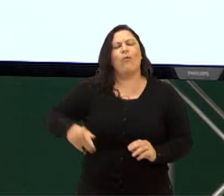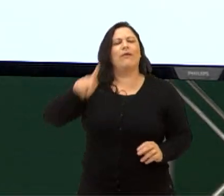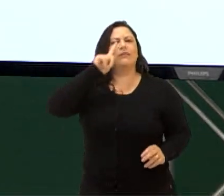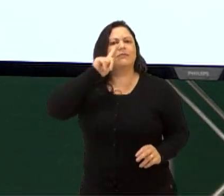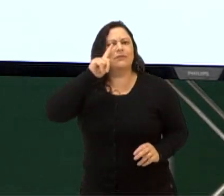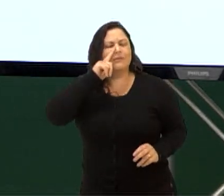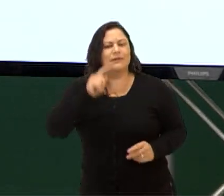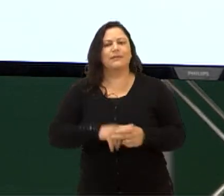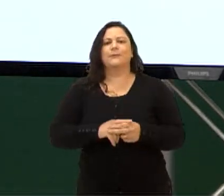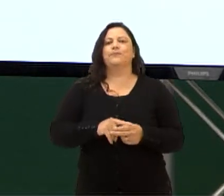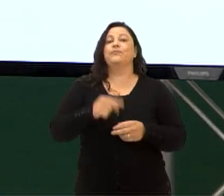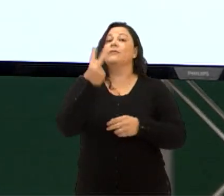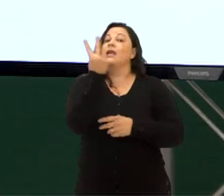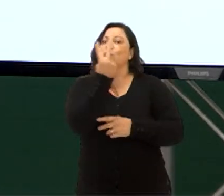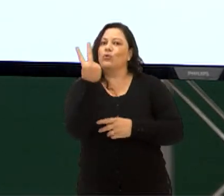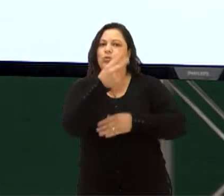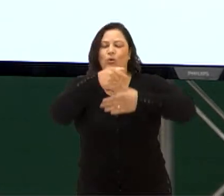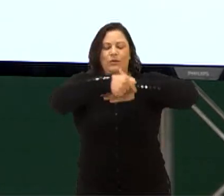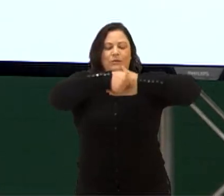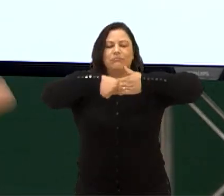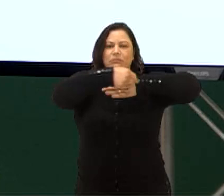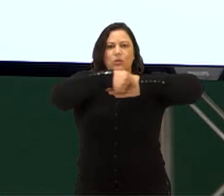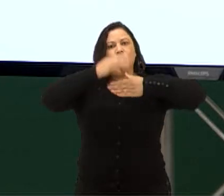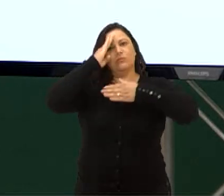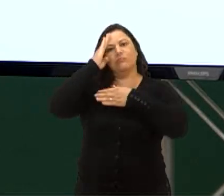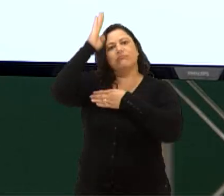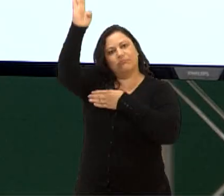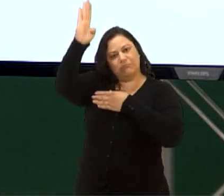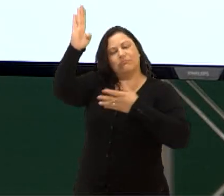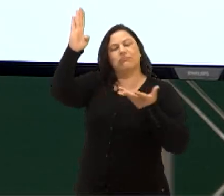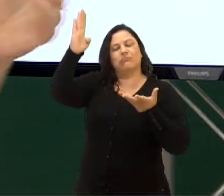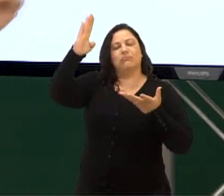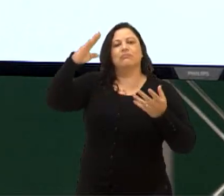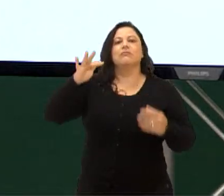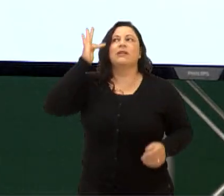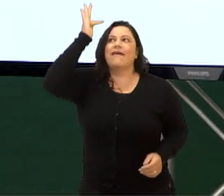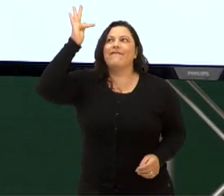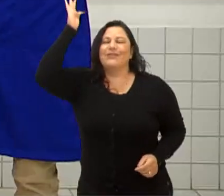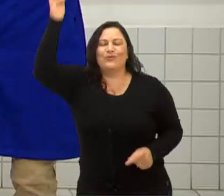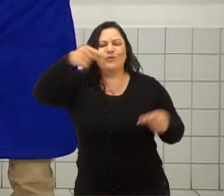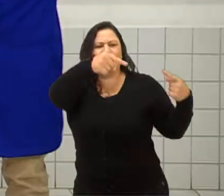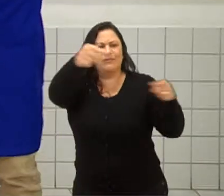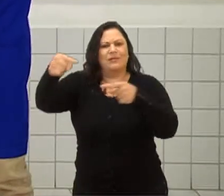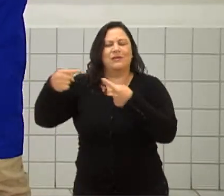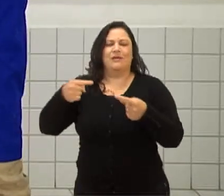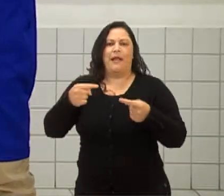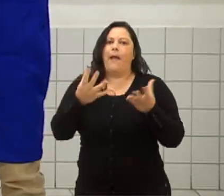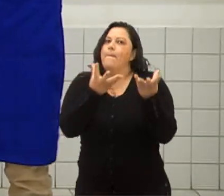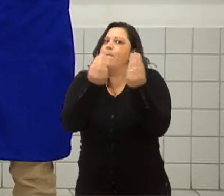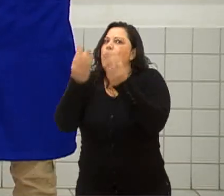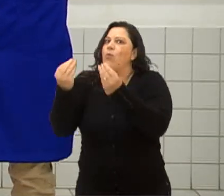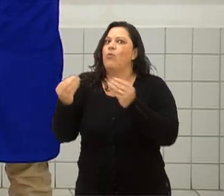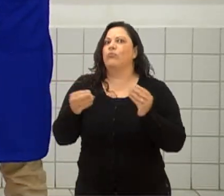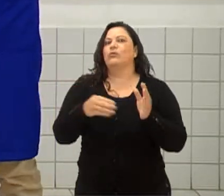autores aí sobre a questão da filosofia política. Bastante coisa, né, professor? Bem bacana. Então a